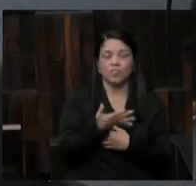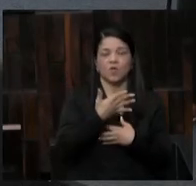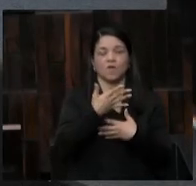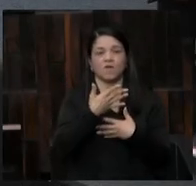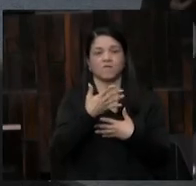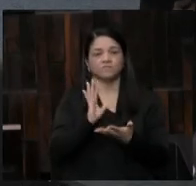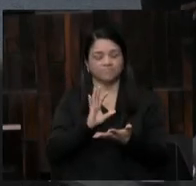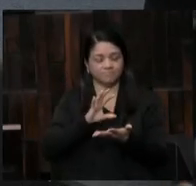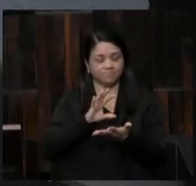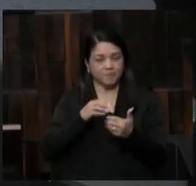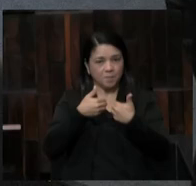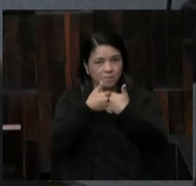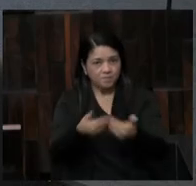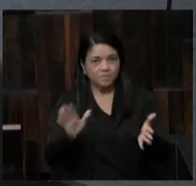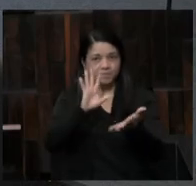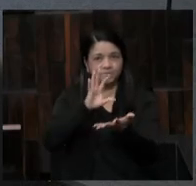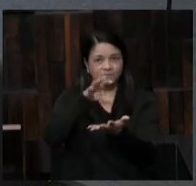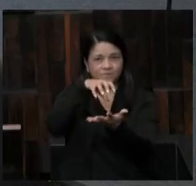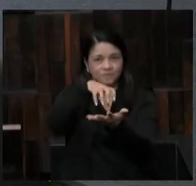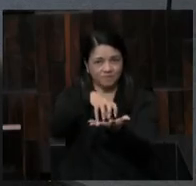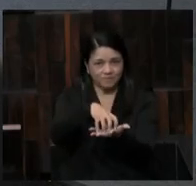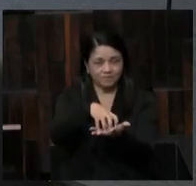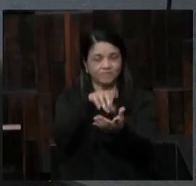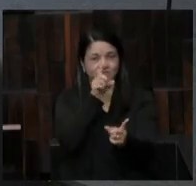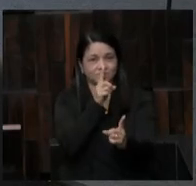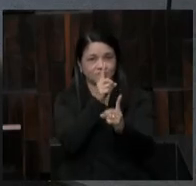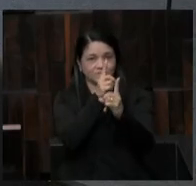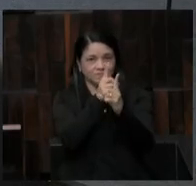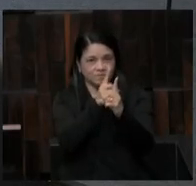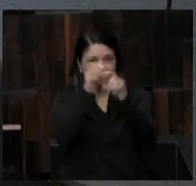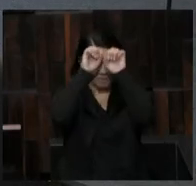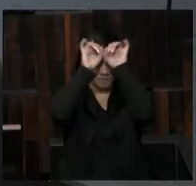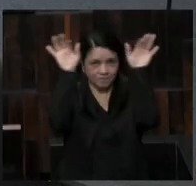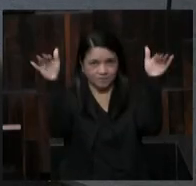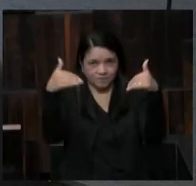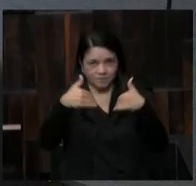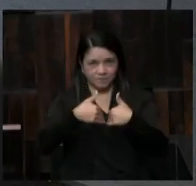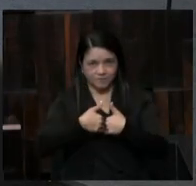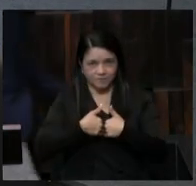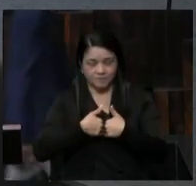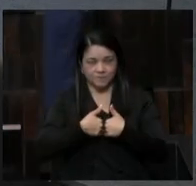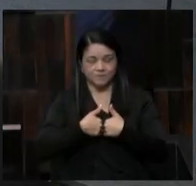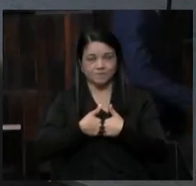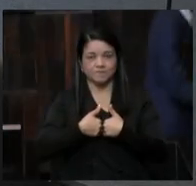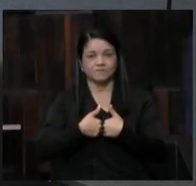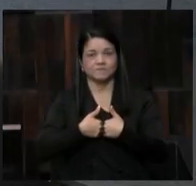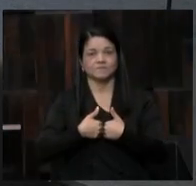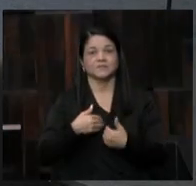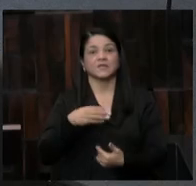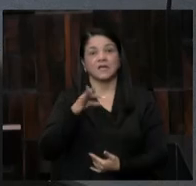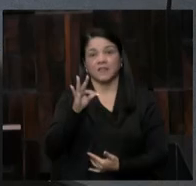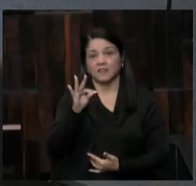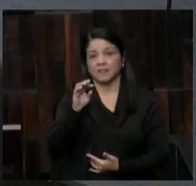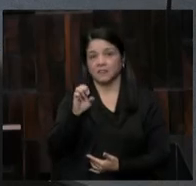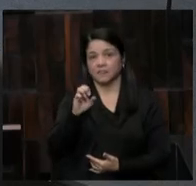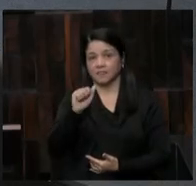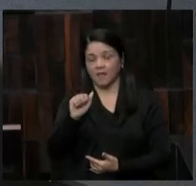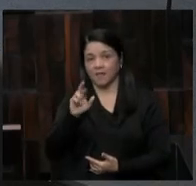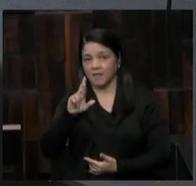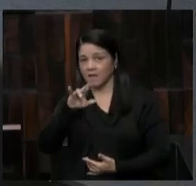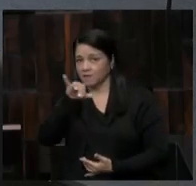do Centro Estadual de Diagnóstico para o Transtorno do Espectro Autista, sede